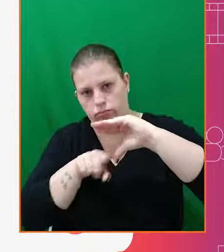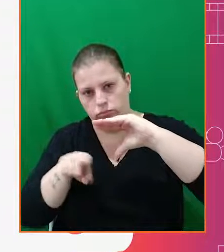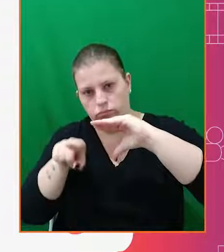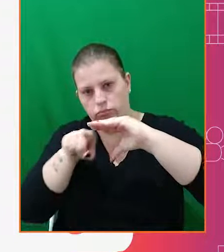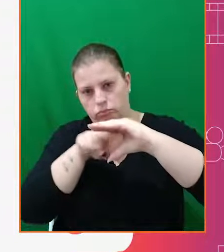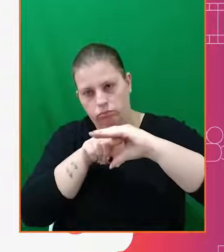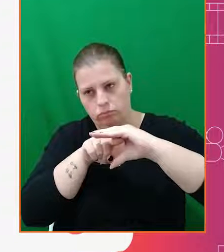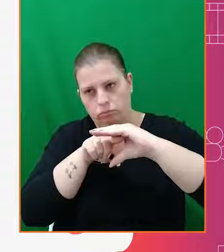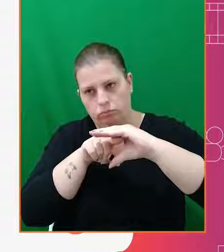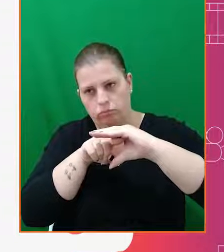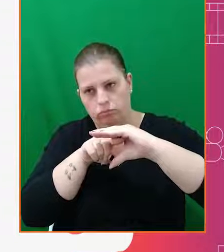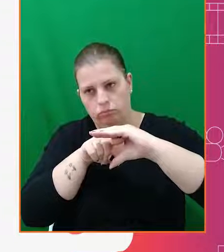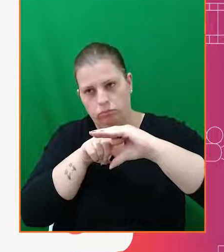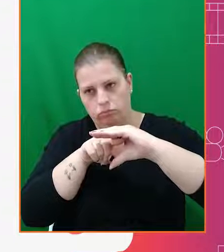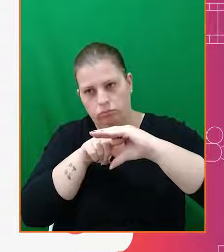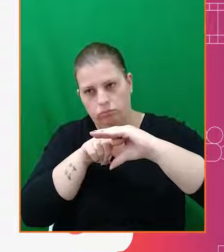oval.